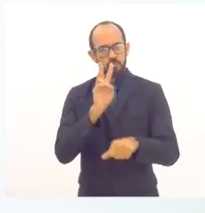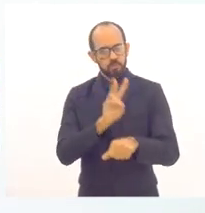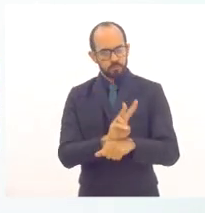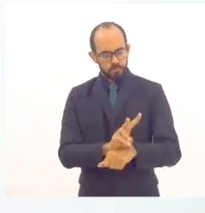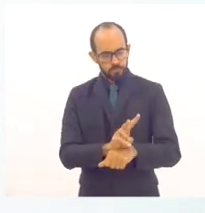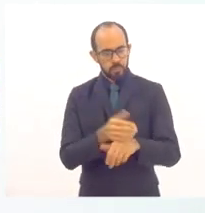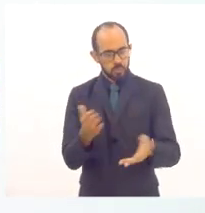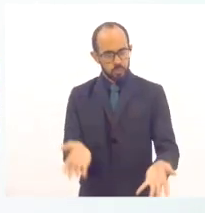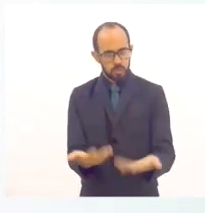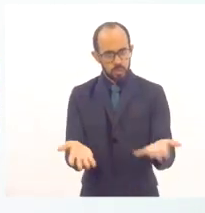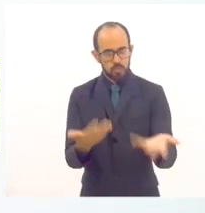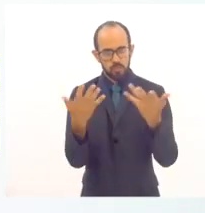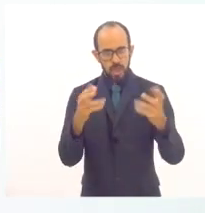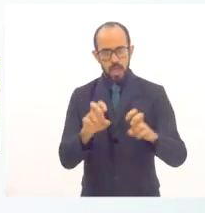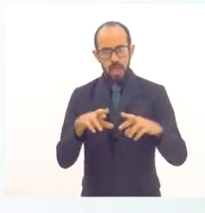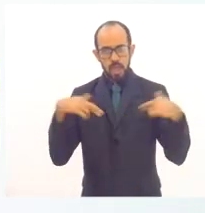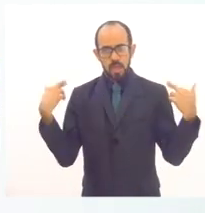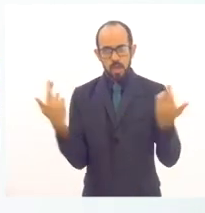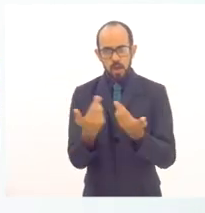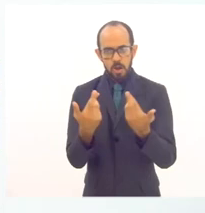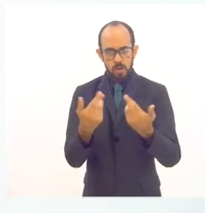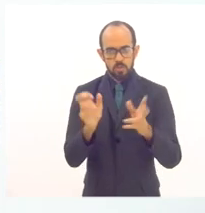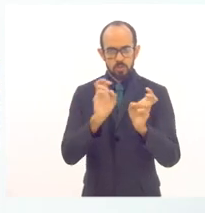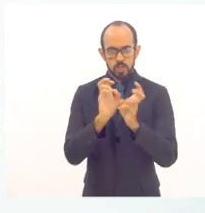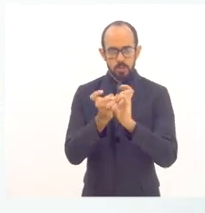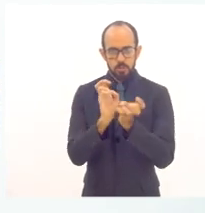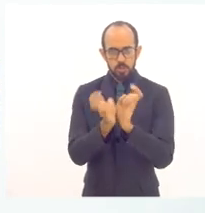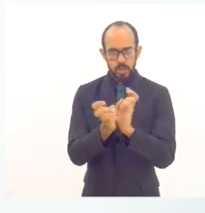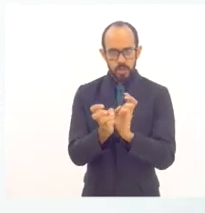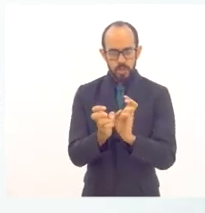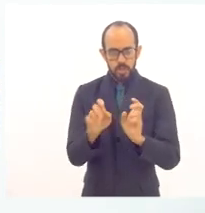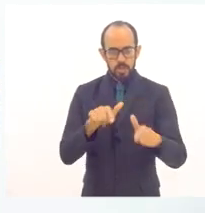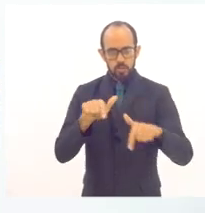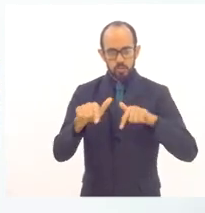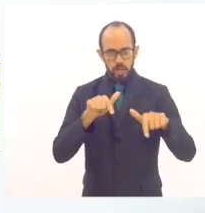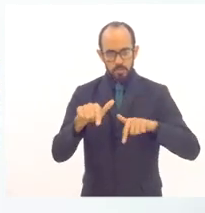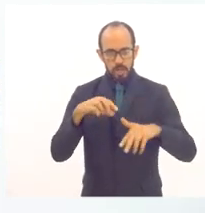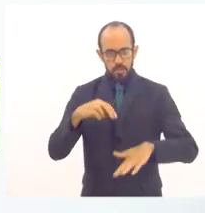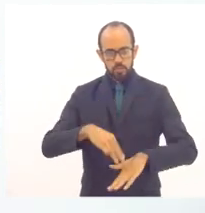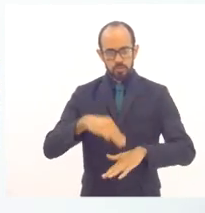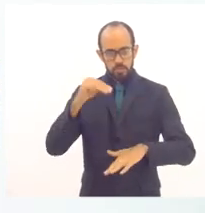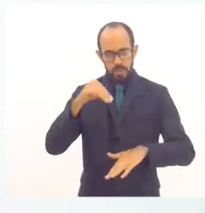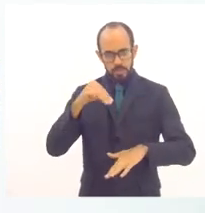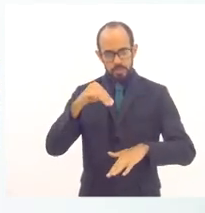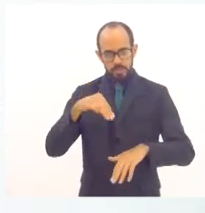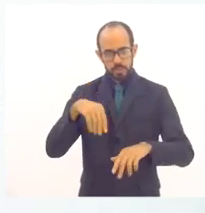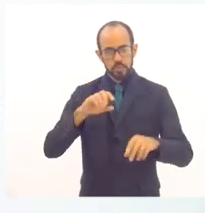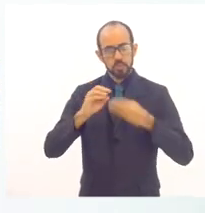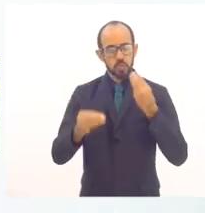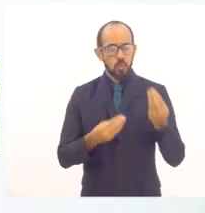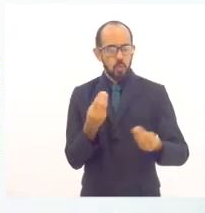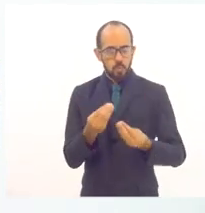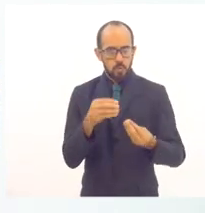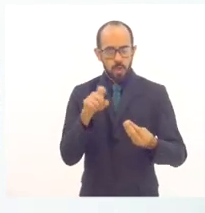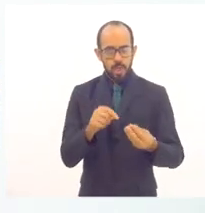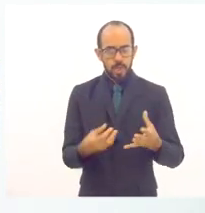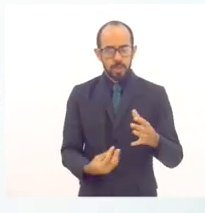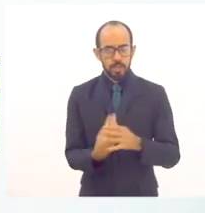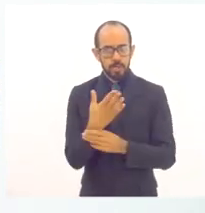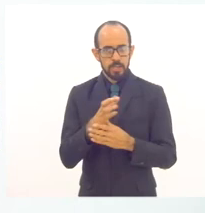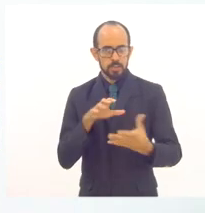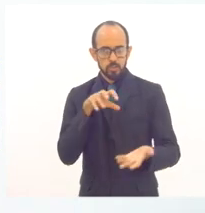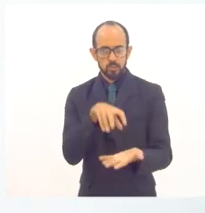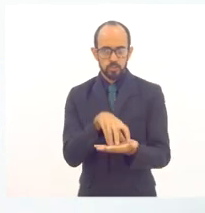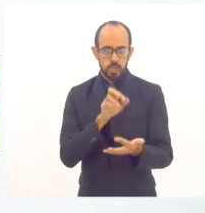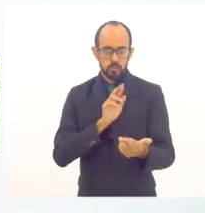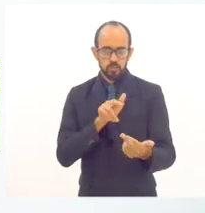incentivar a roda de capoeira e o ofício dos mestres e das mestras da capoeira tradicionais da capoeira através das seguintes medidas: criação do centro de